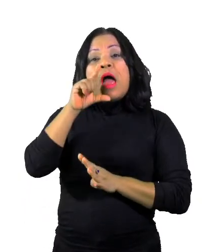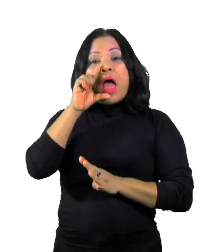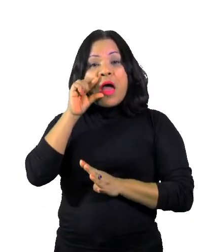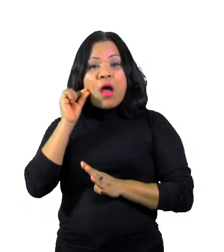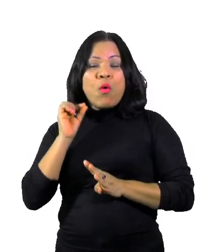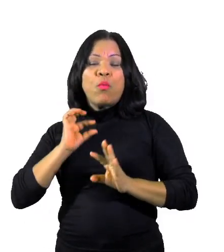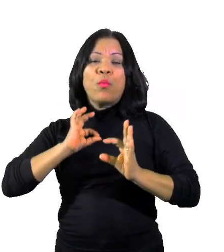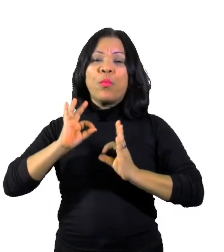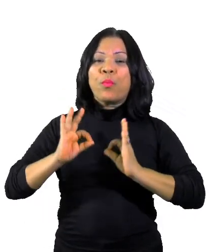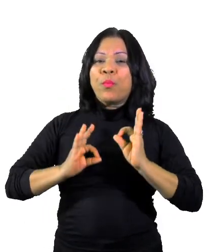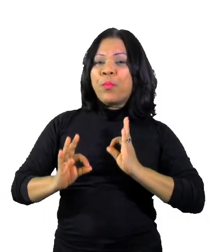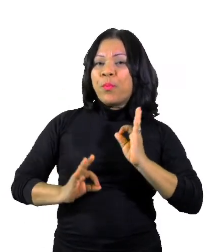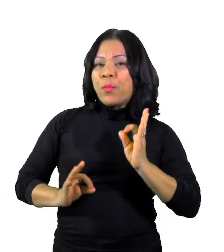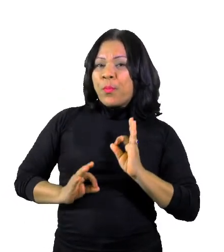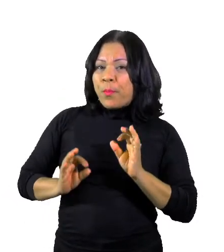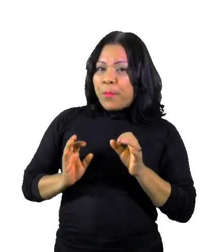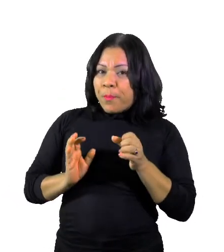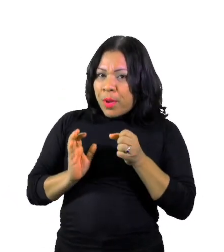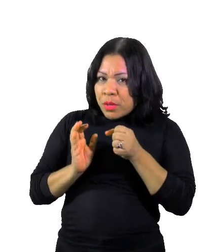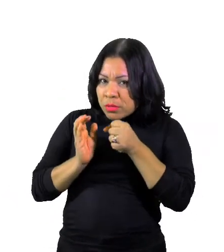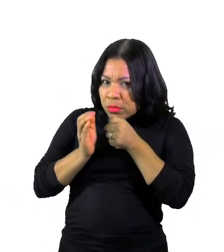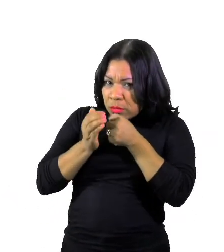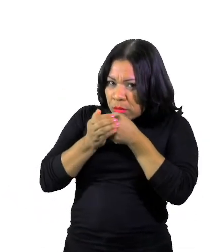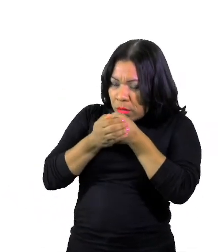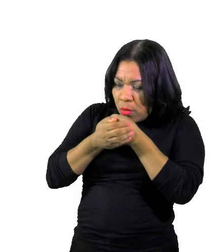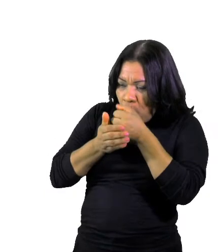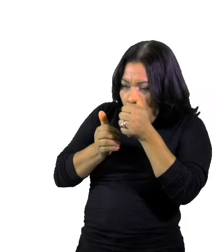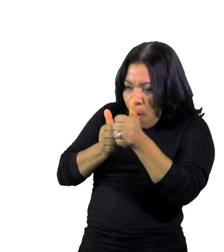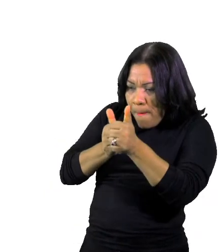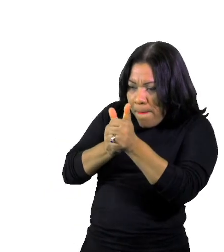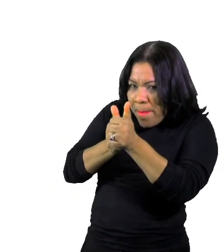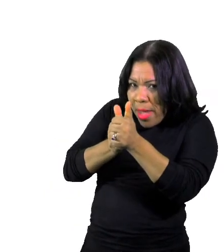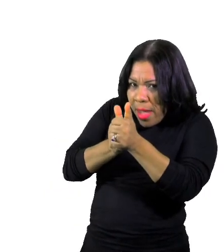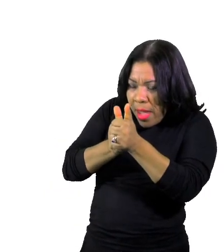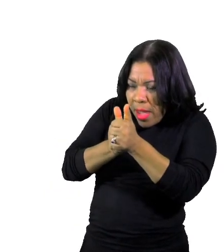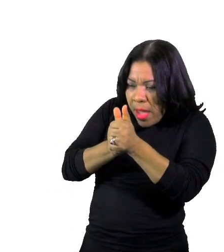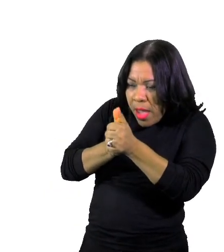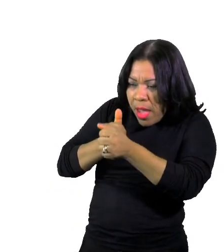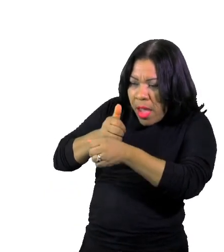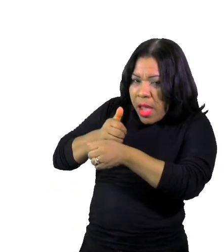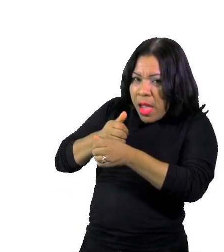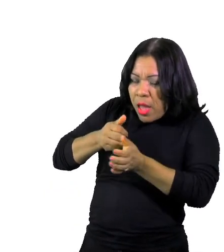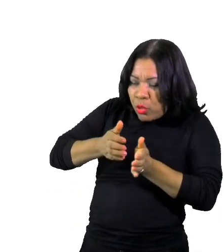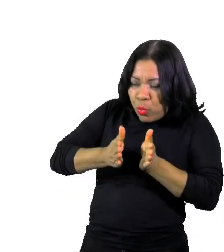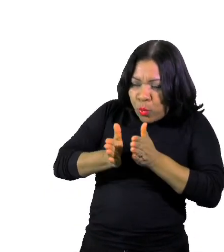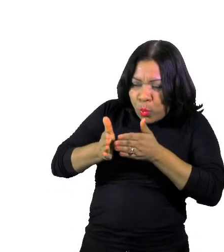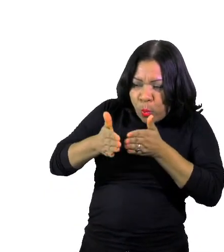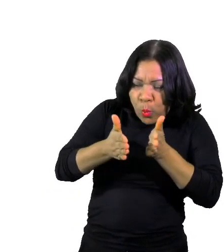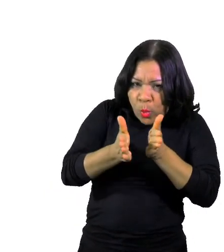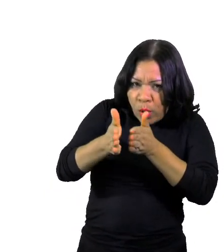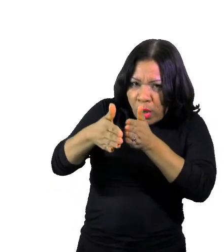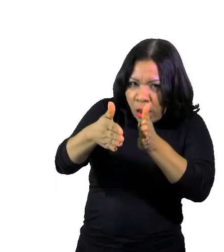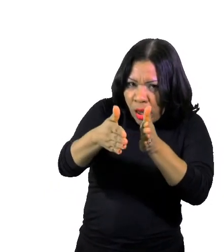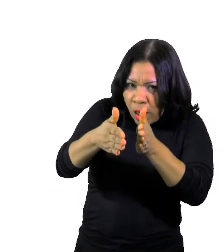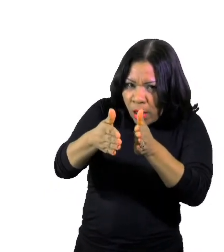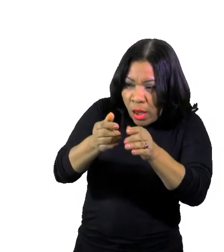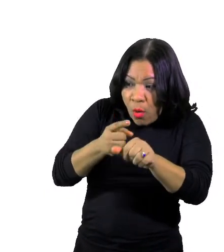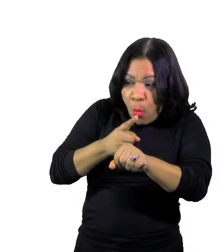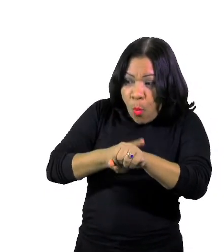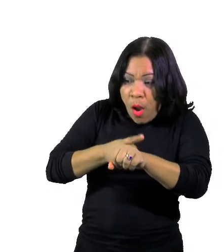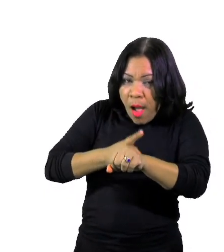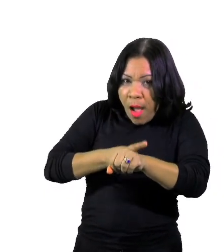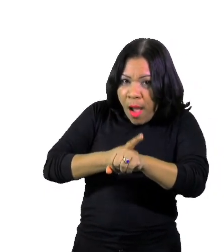pintada se esconde próximo dos rios e na hora que suas presas vão